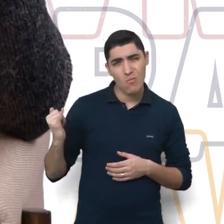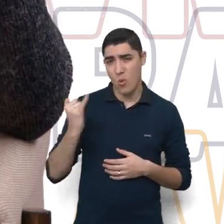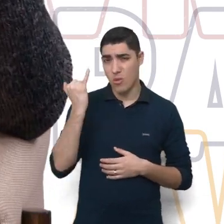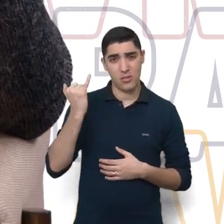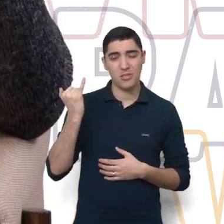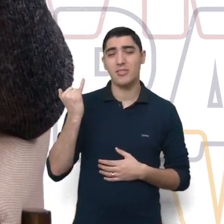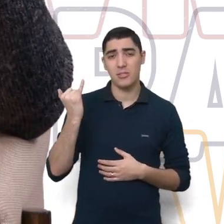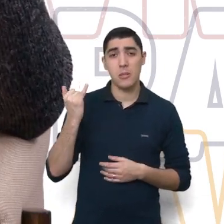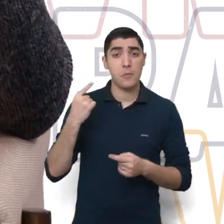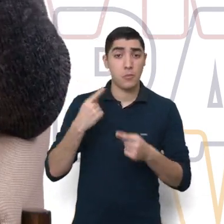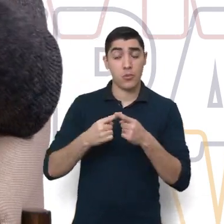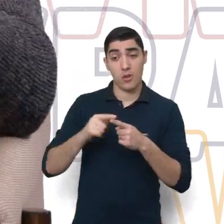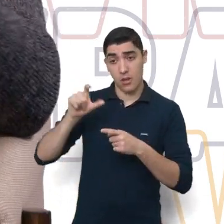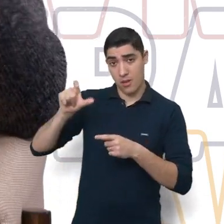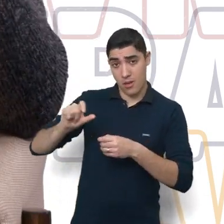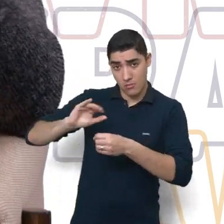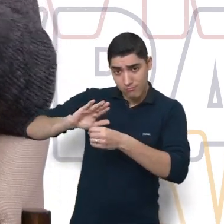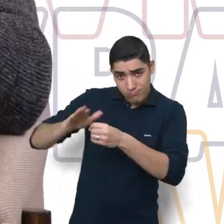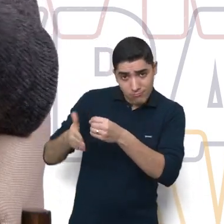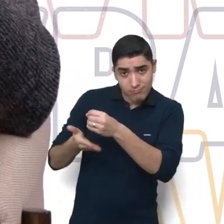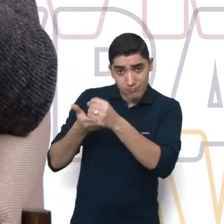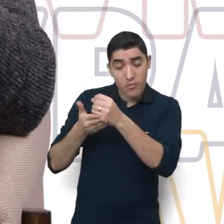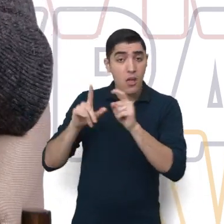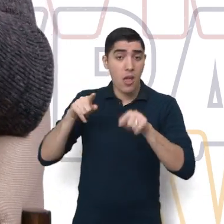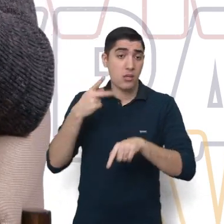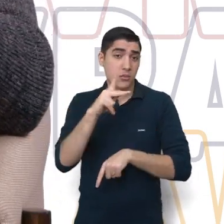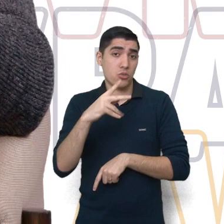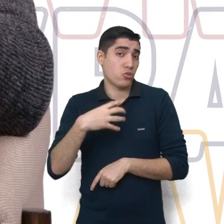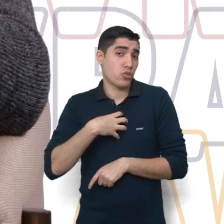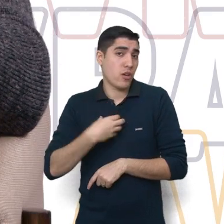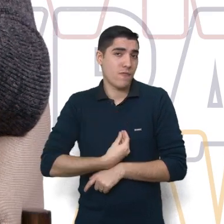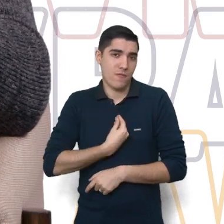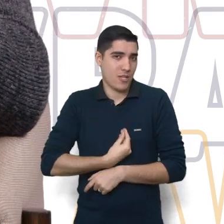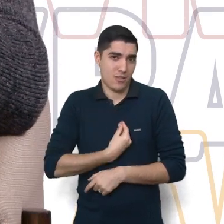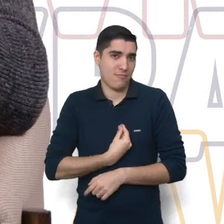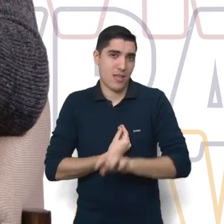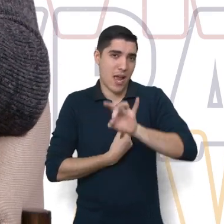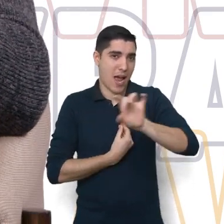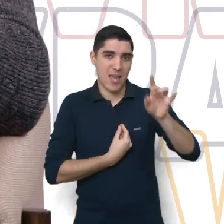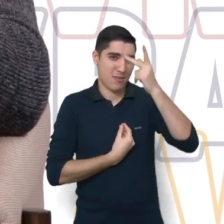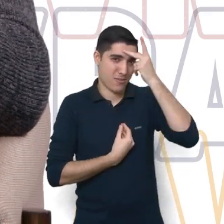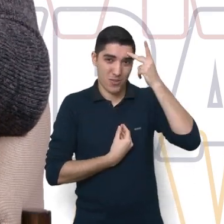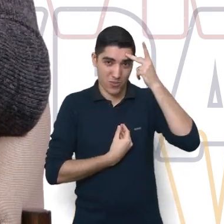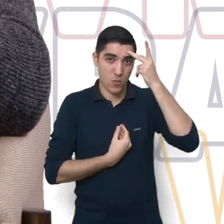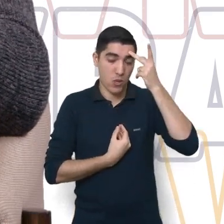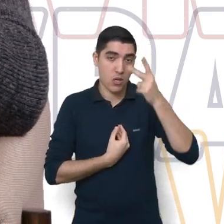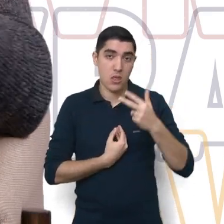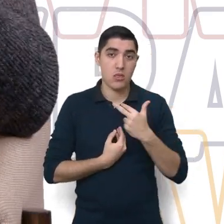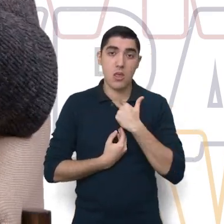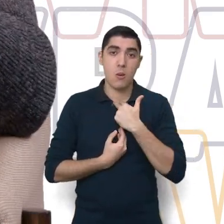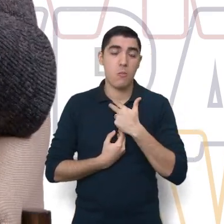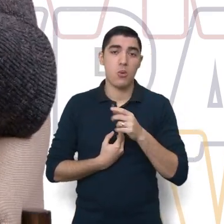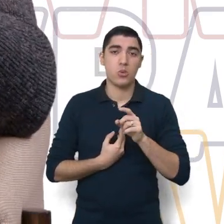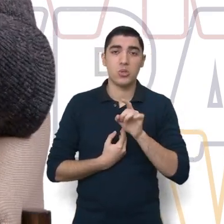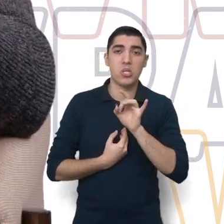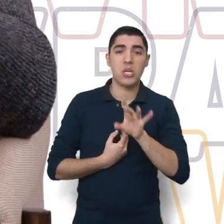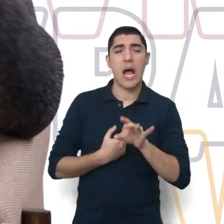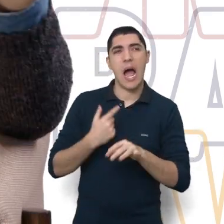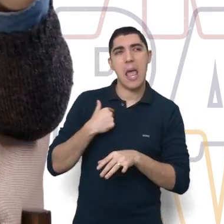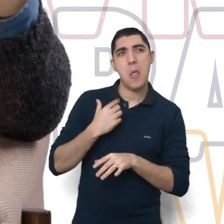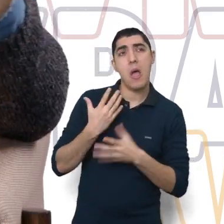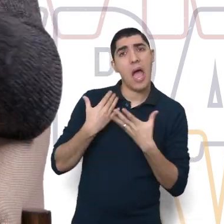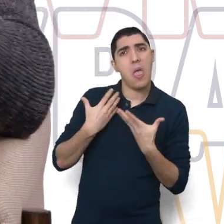vida não pode mais ser uma escolha não posso escolher né